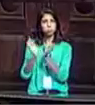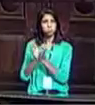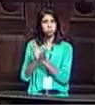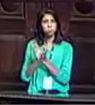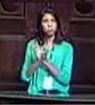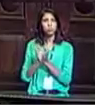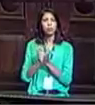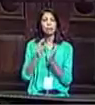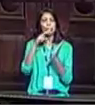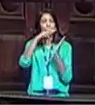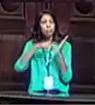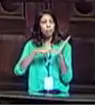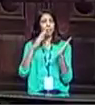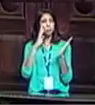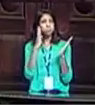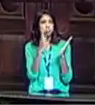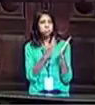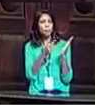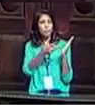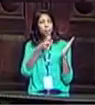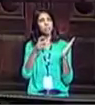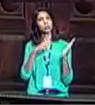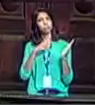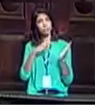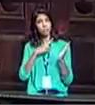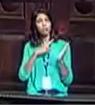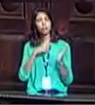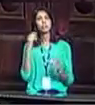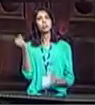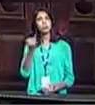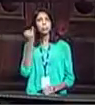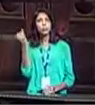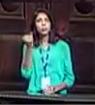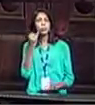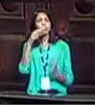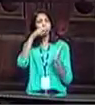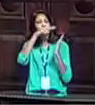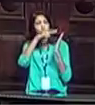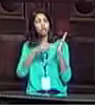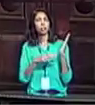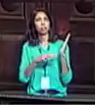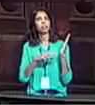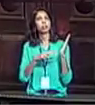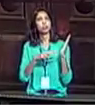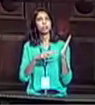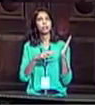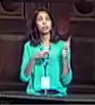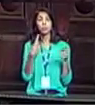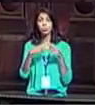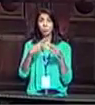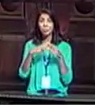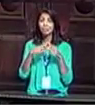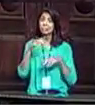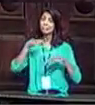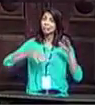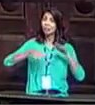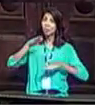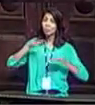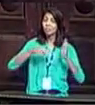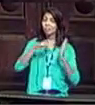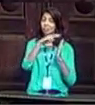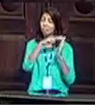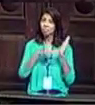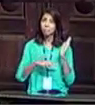Basta ler com atenção. É importante que leiam, porque talvez a